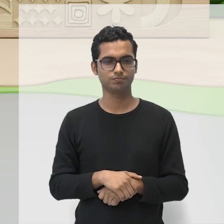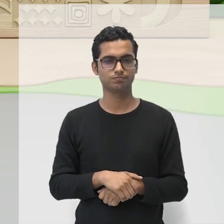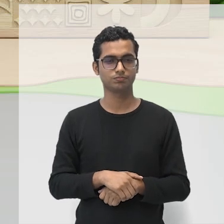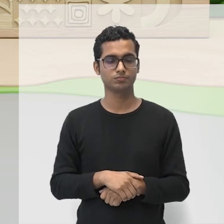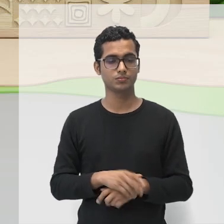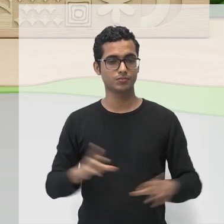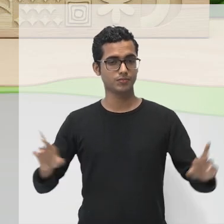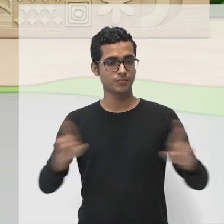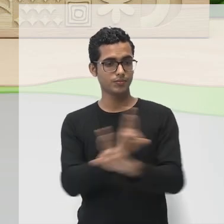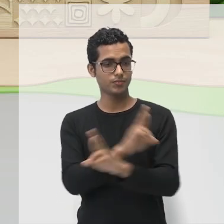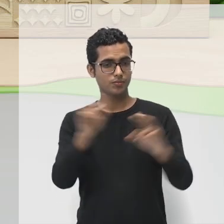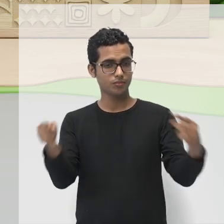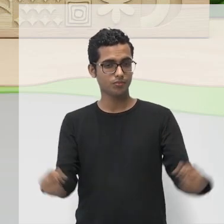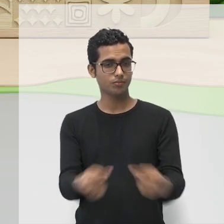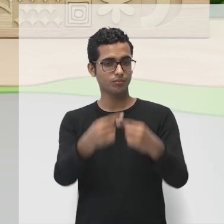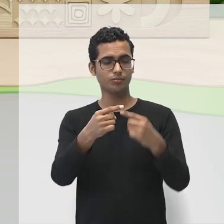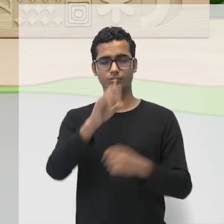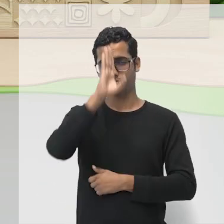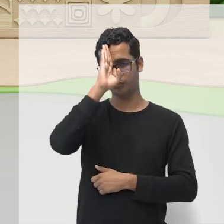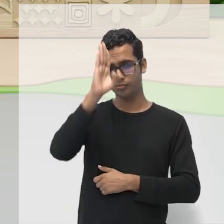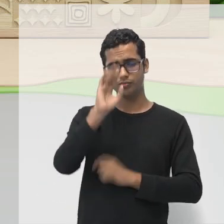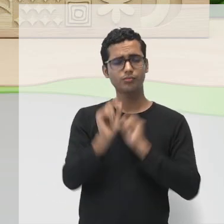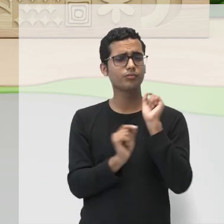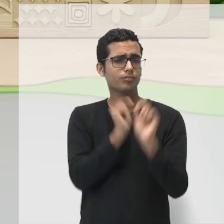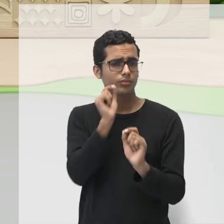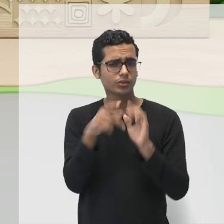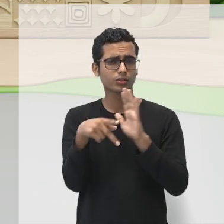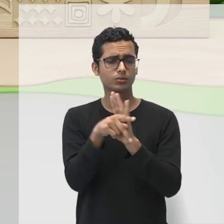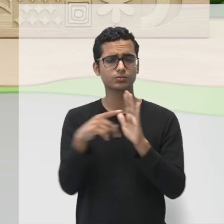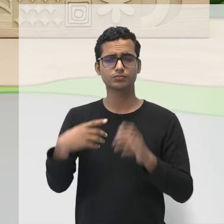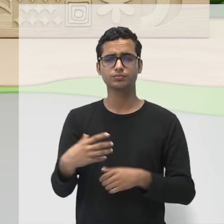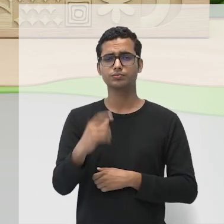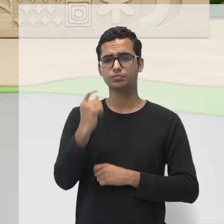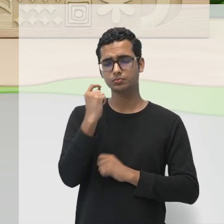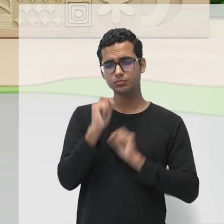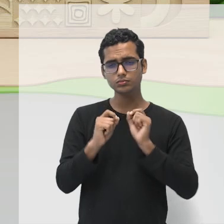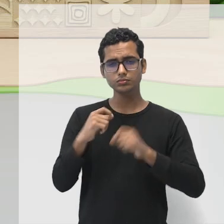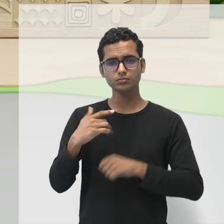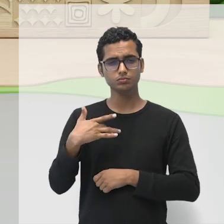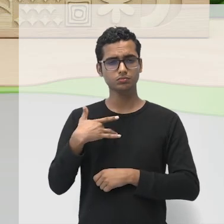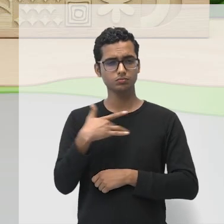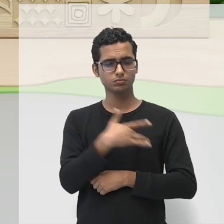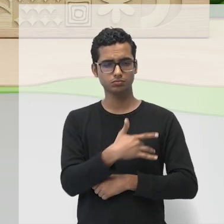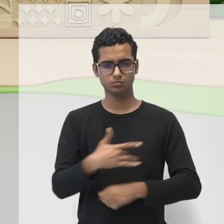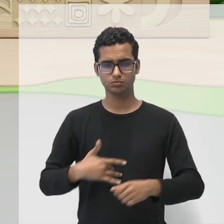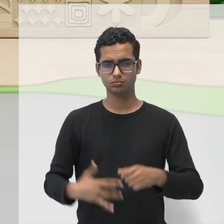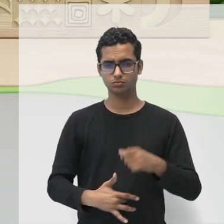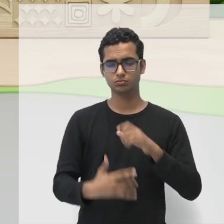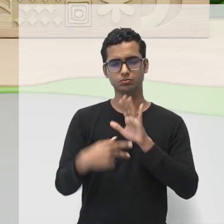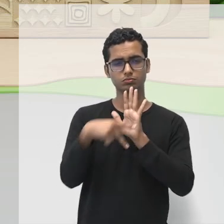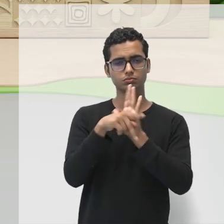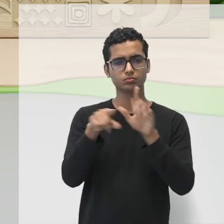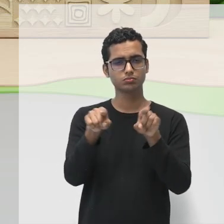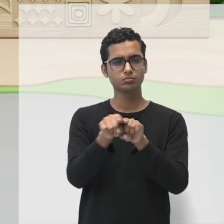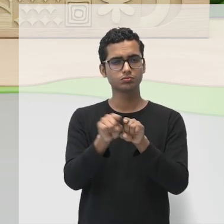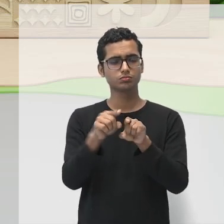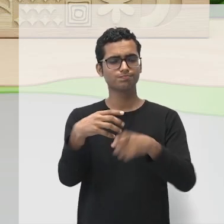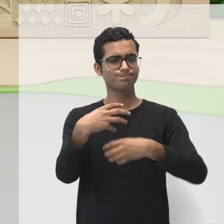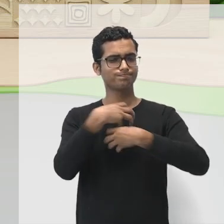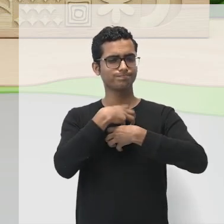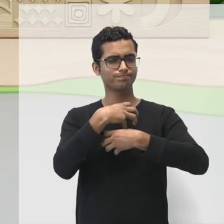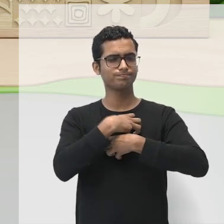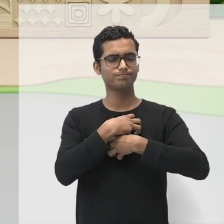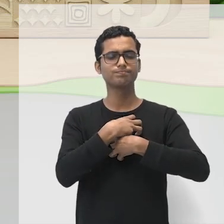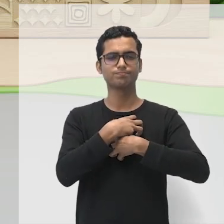está relacionado ao quê? Aos nossos órgãos dos sentidos, que são